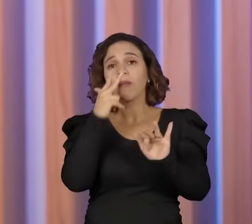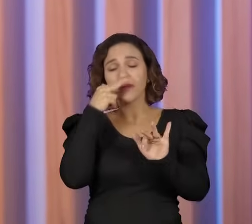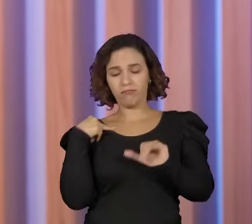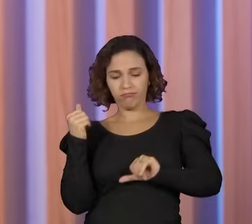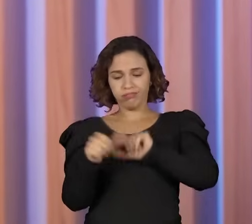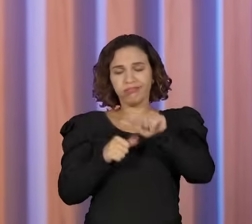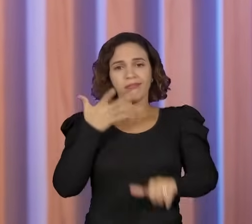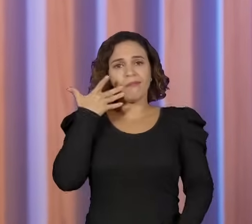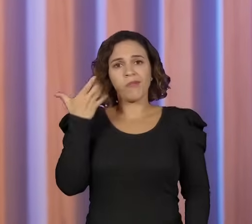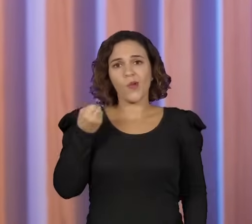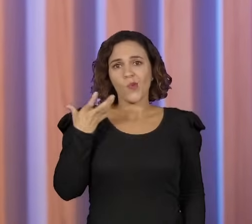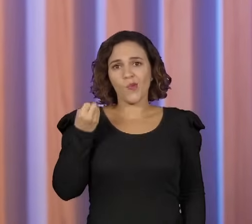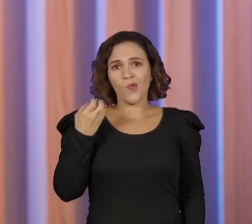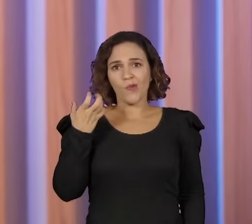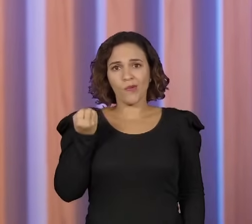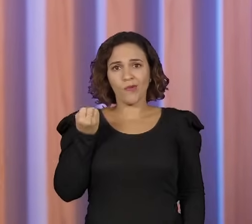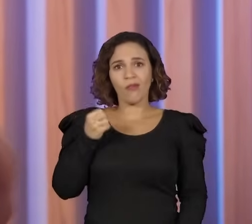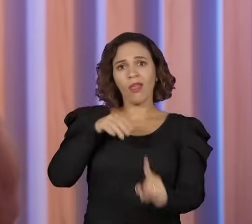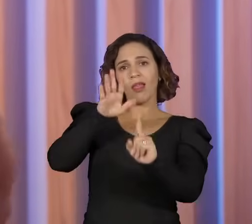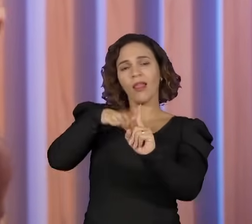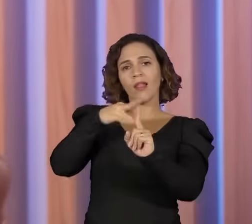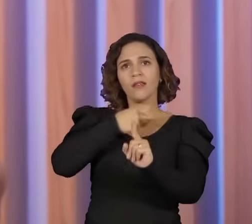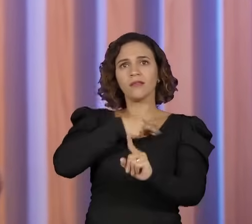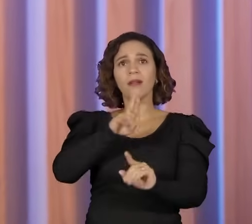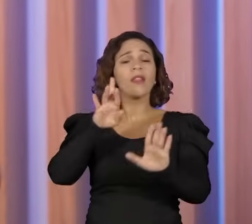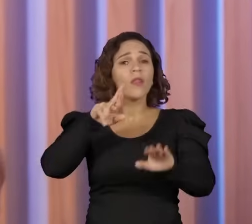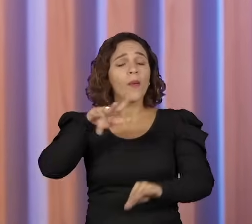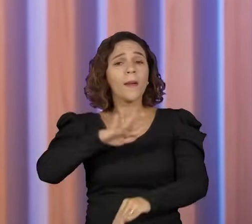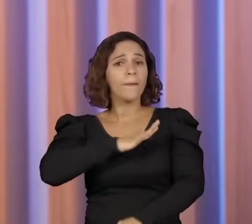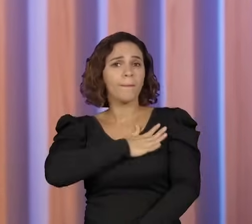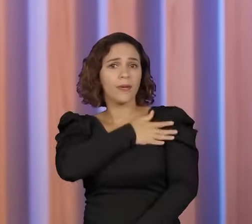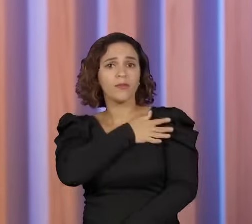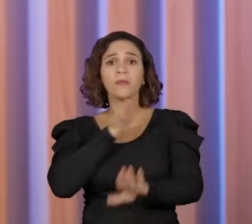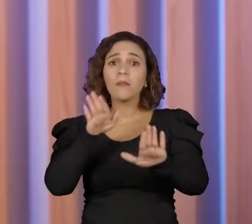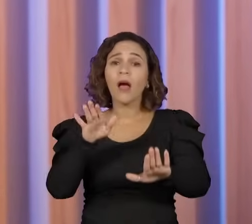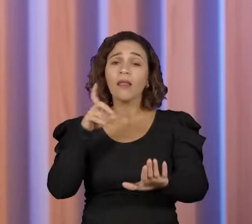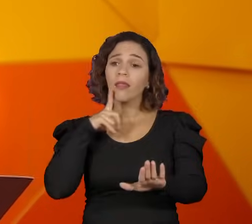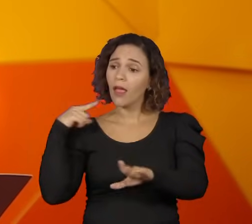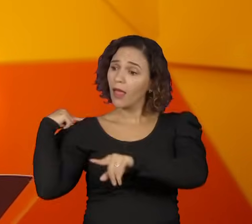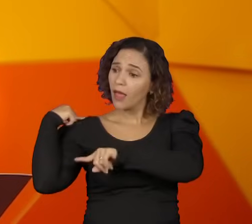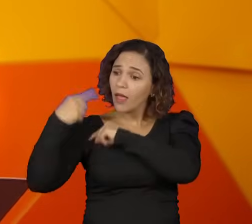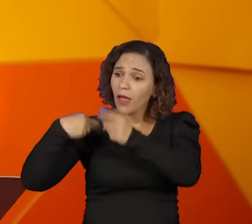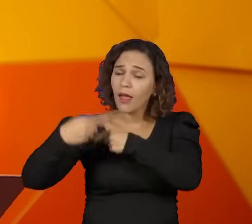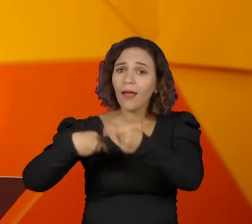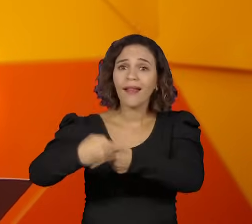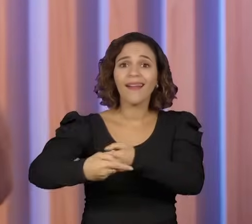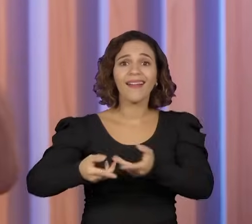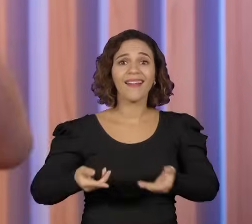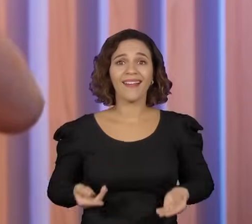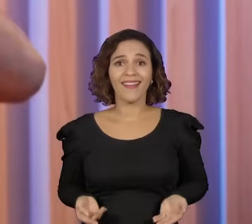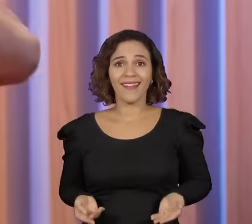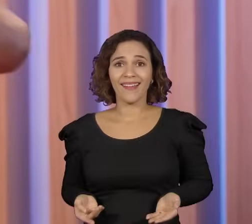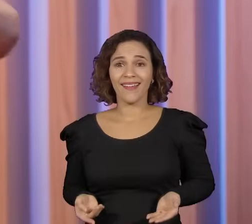embranquece. E não tem nada a ver, e não é preconceito, mas é uma questão de raiz, né?